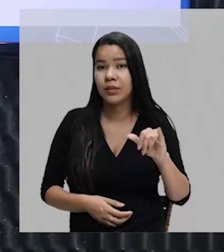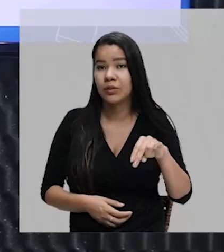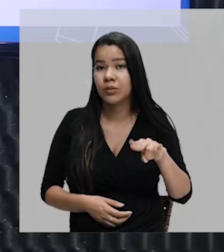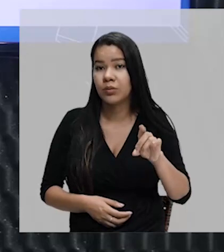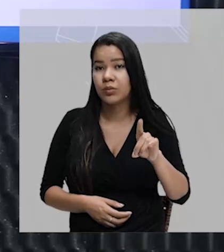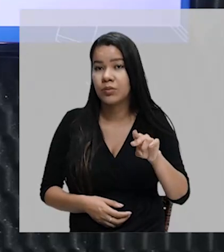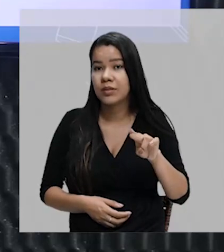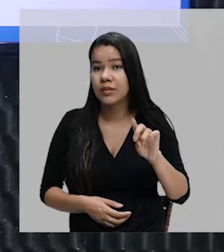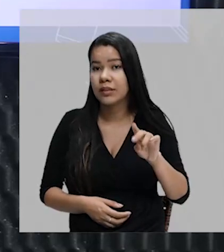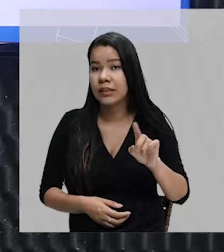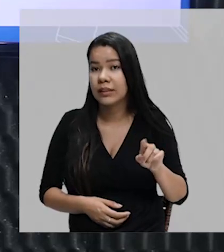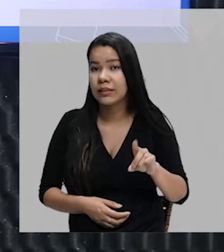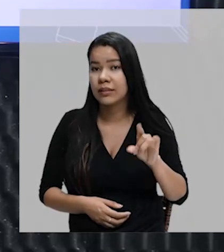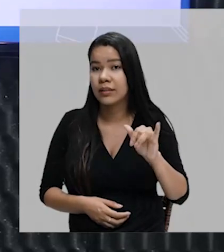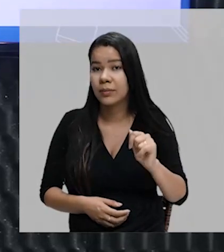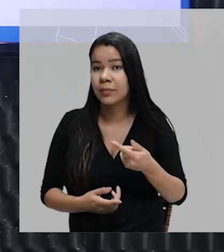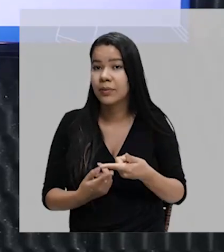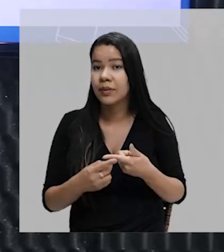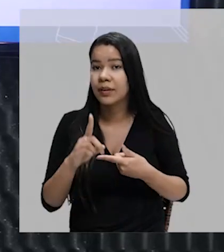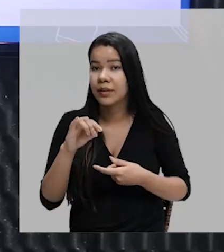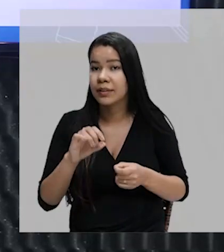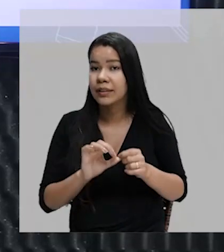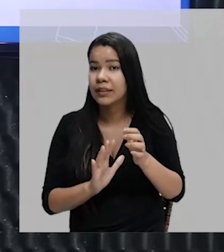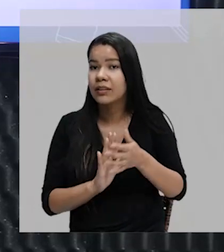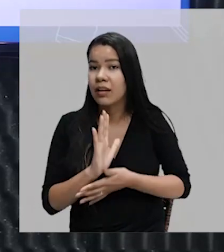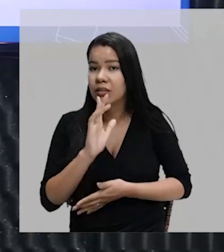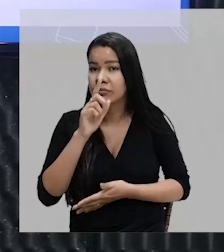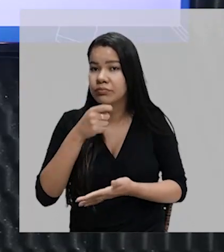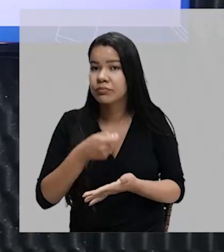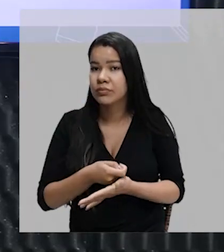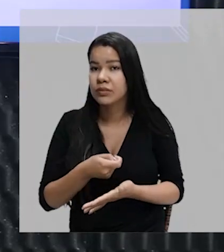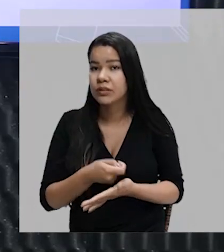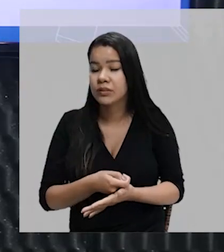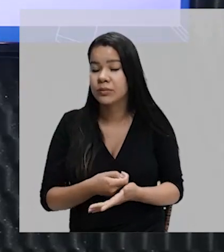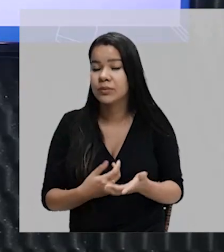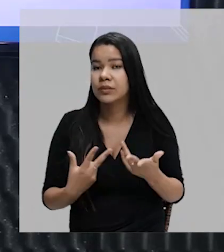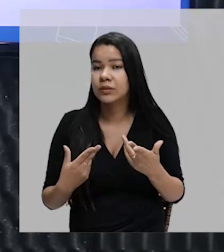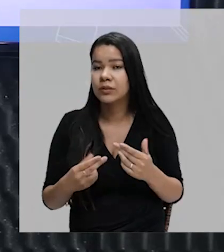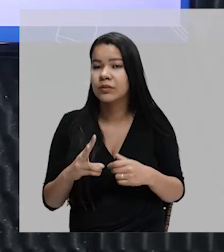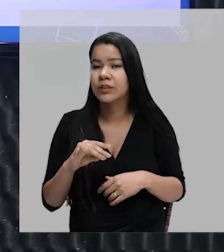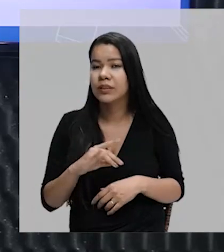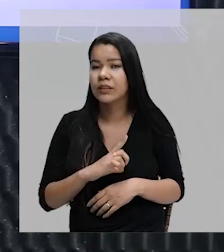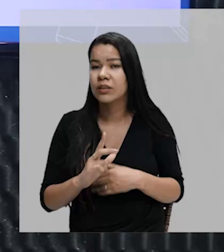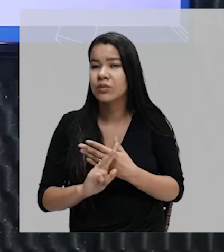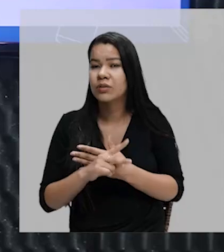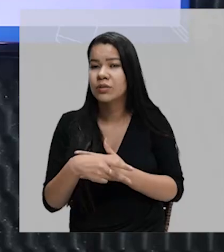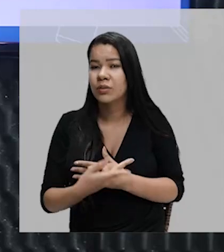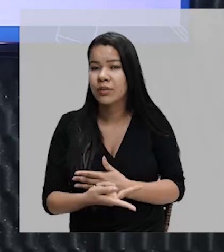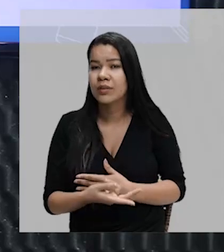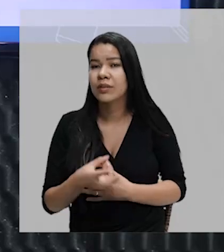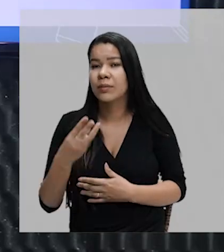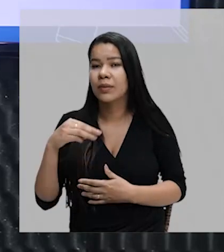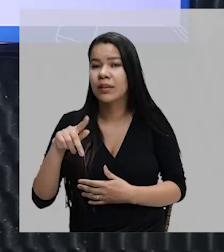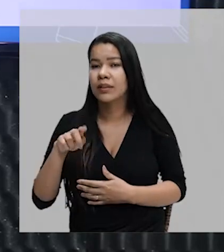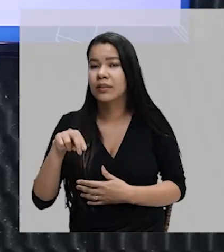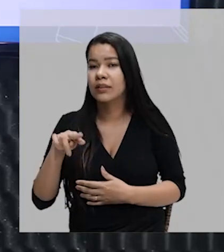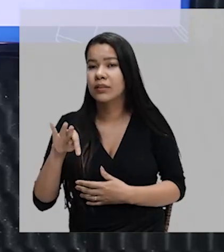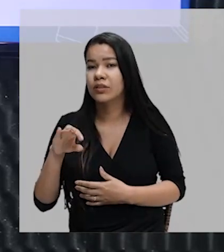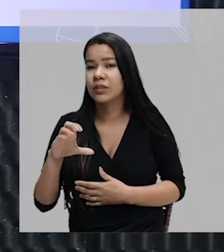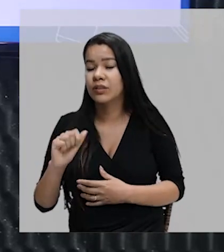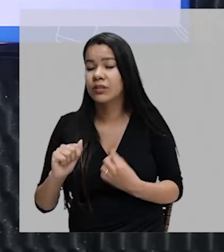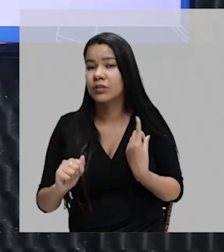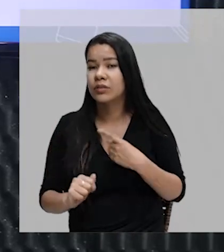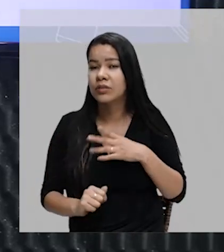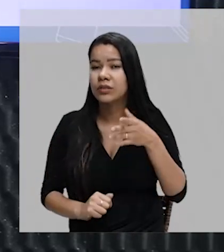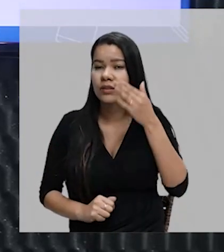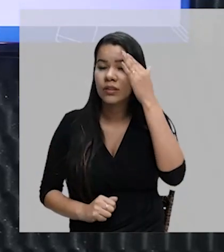Porque ela é criada de uma forma forçada mesmo. E vai gerar um efeito magnético. Nós sabemos que a corrente elétrica,